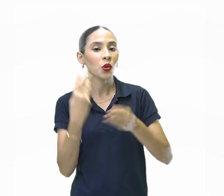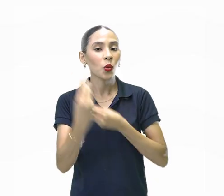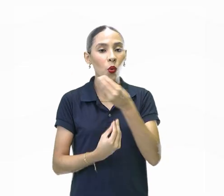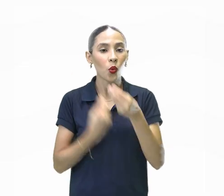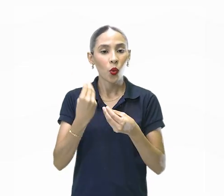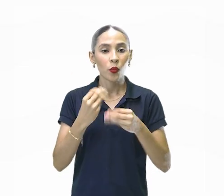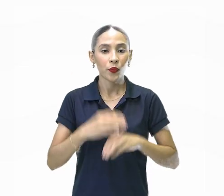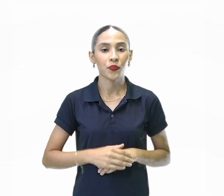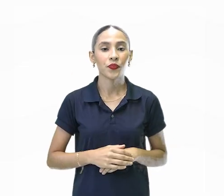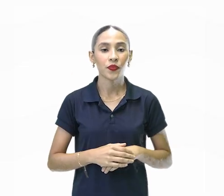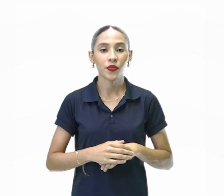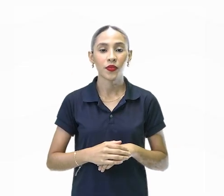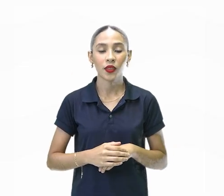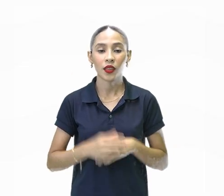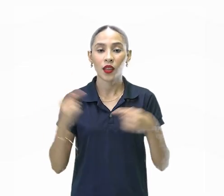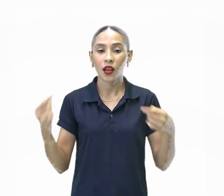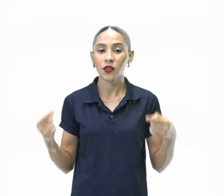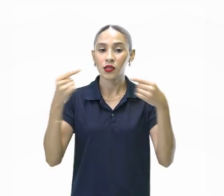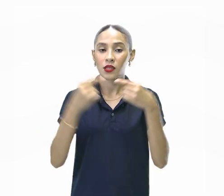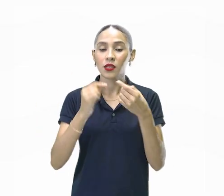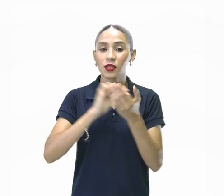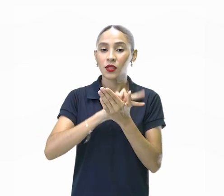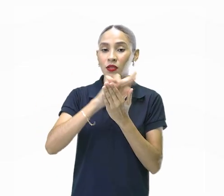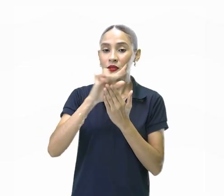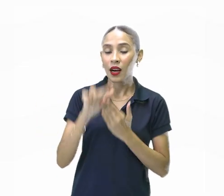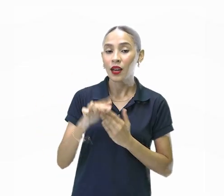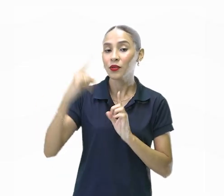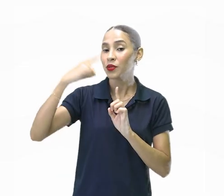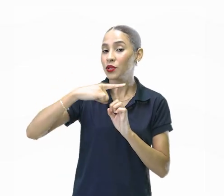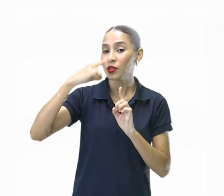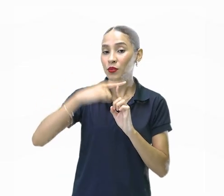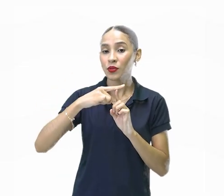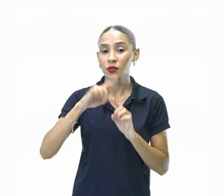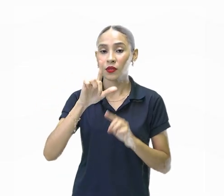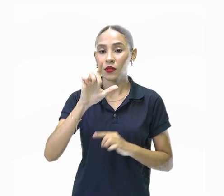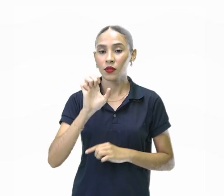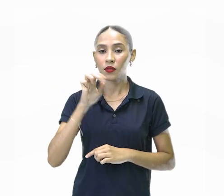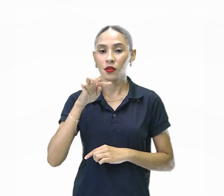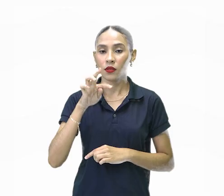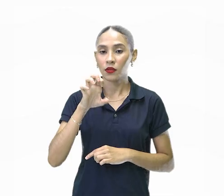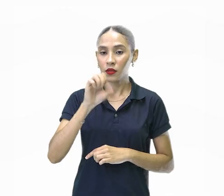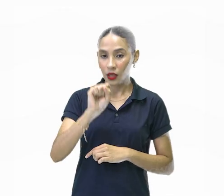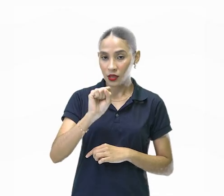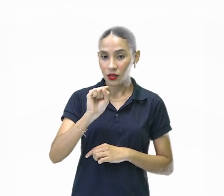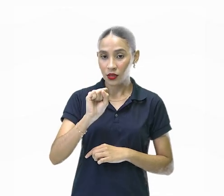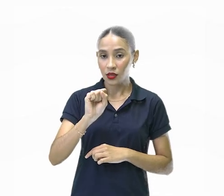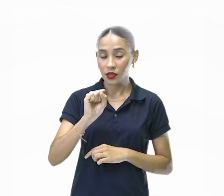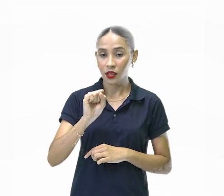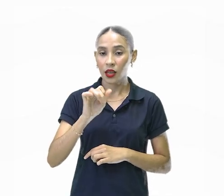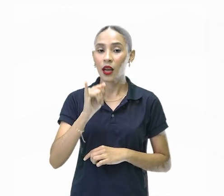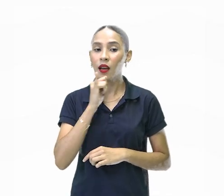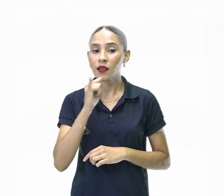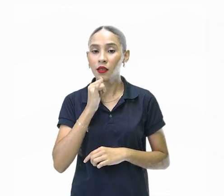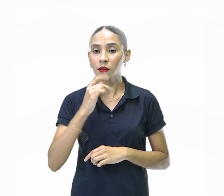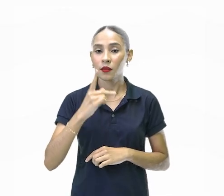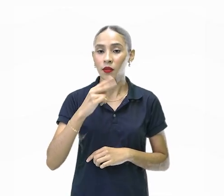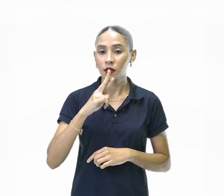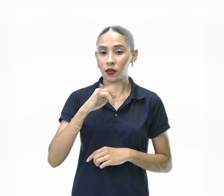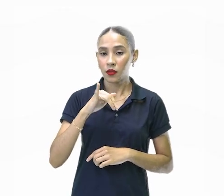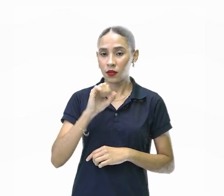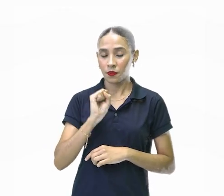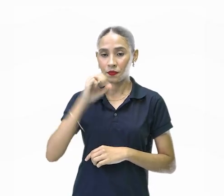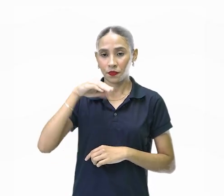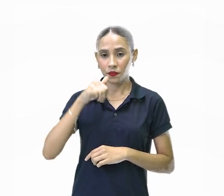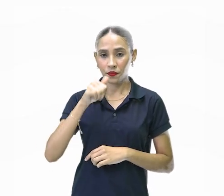justificado pelas associações de diversos tipos de lentes, prismas e até